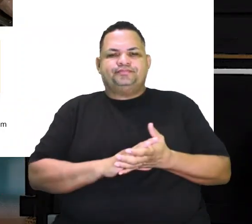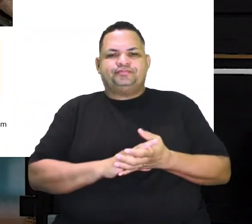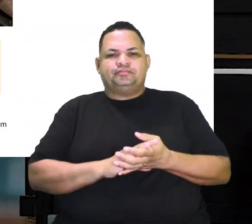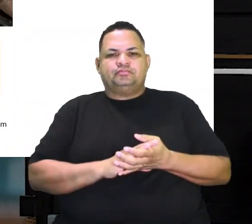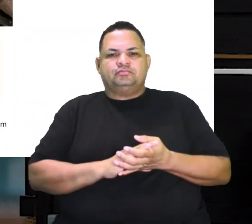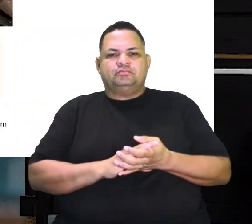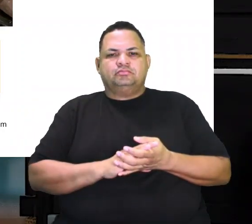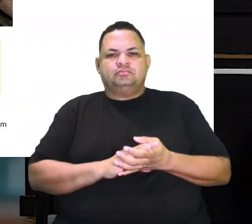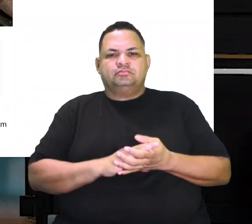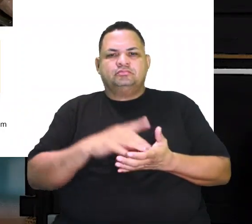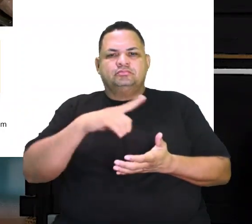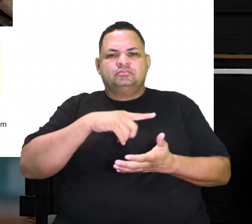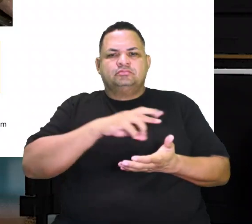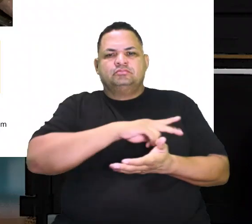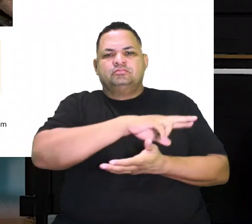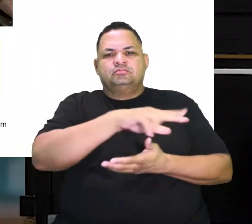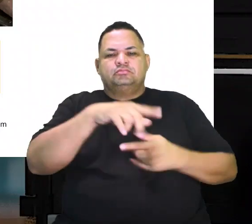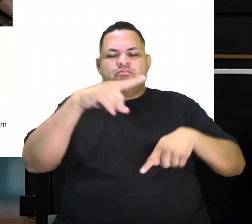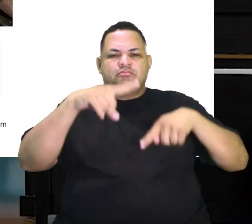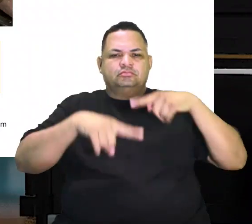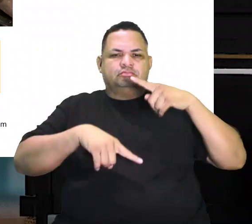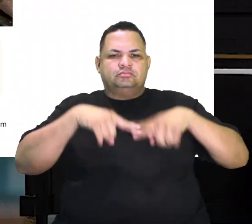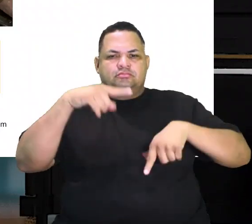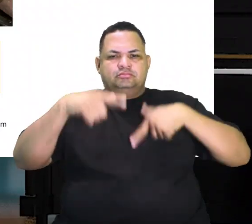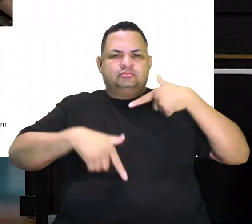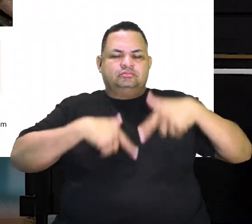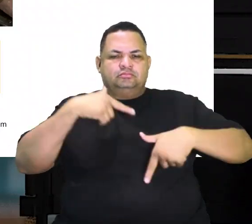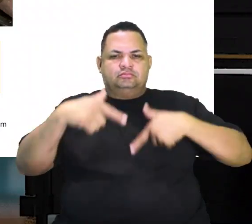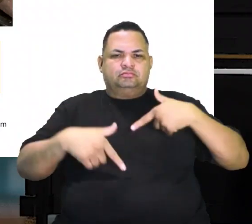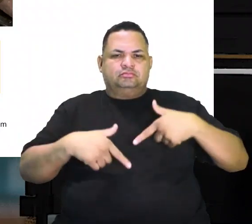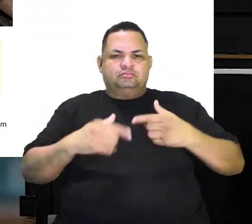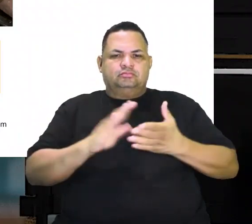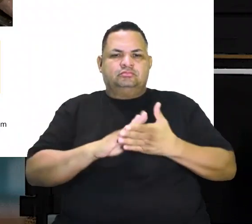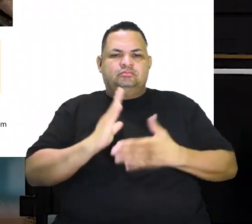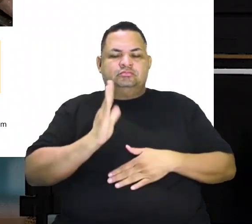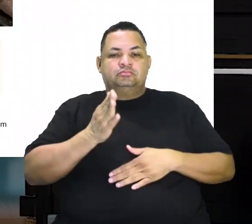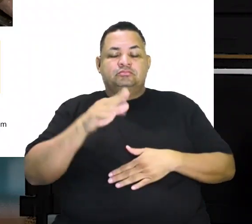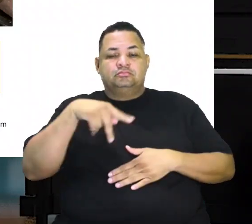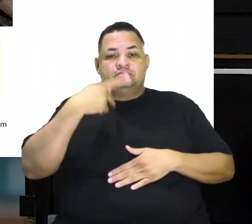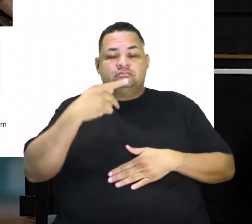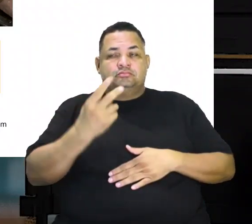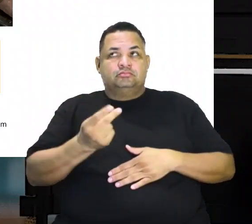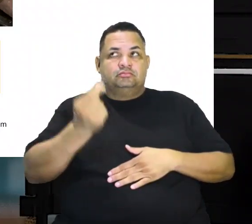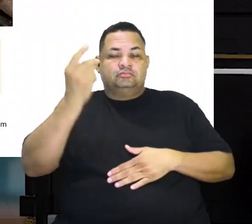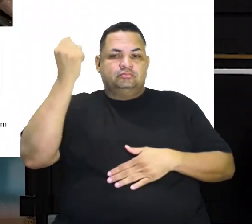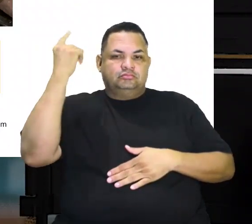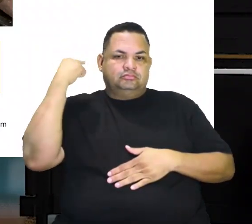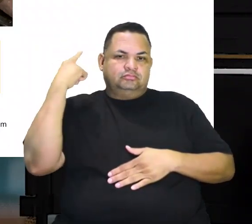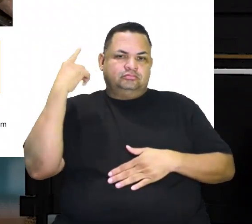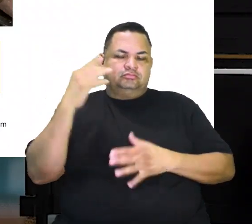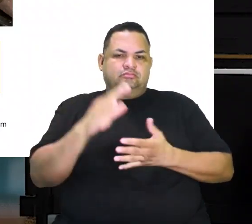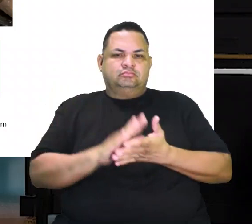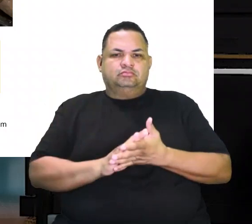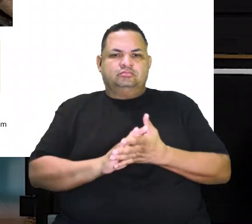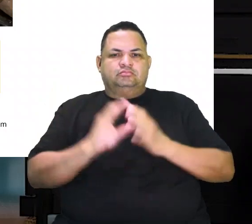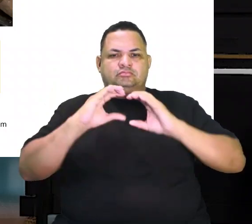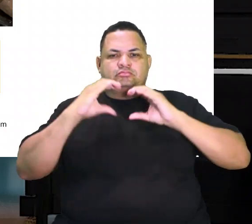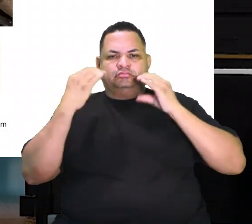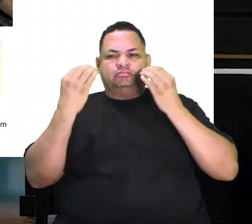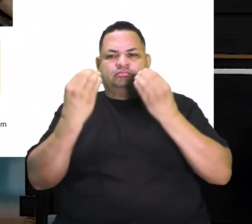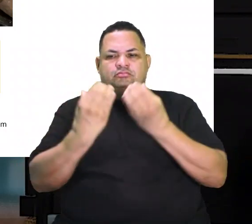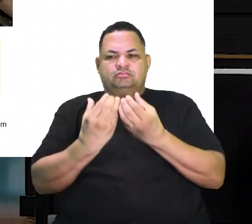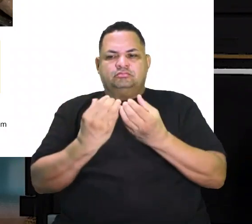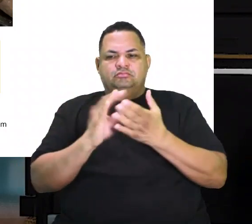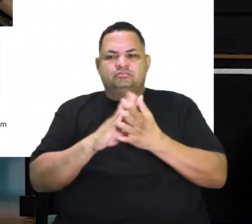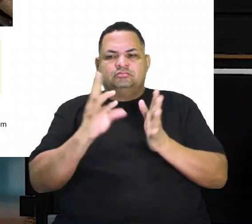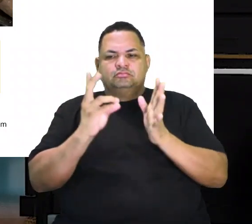palmeiras. Enfim, há uma diversidade de produções. Como a gente já falou em outras aulas, as